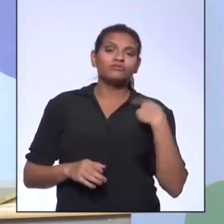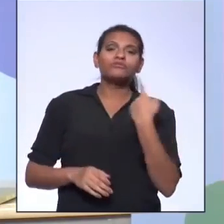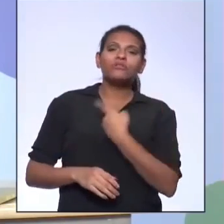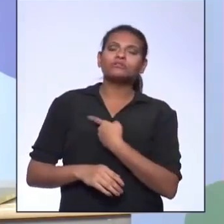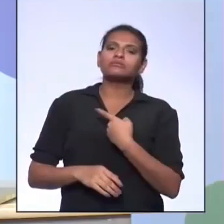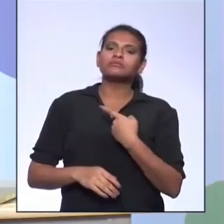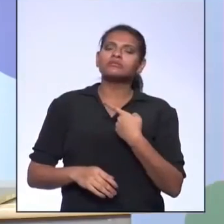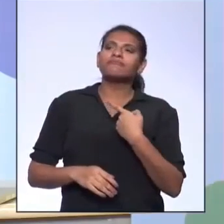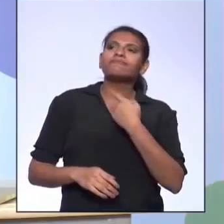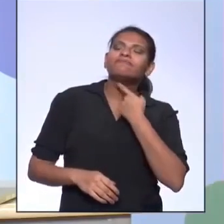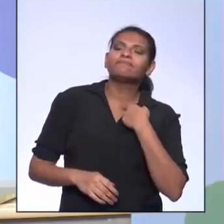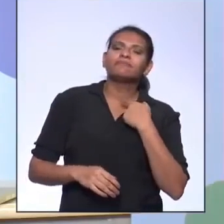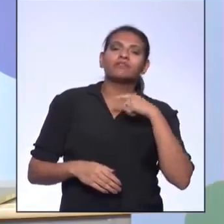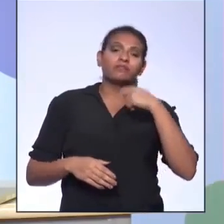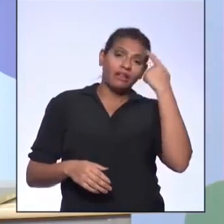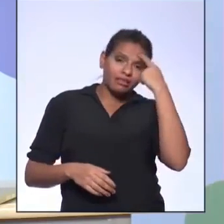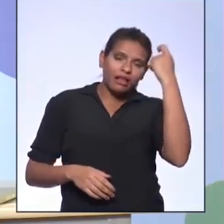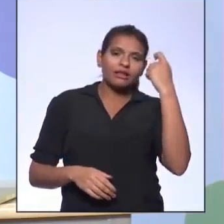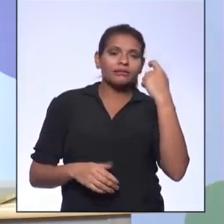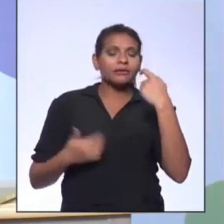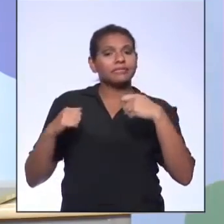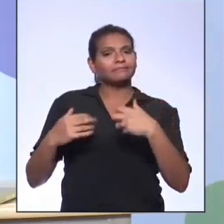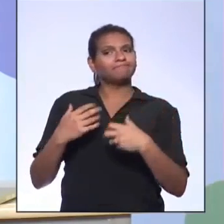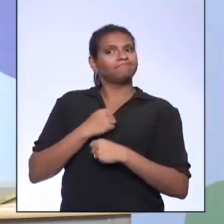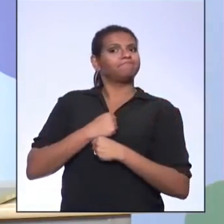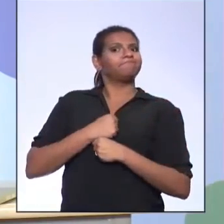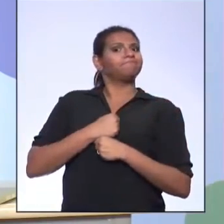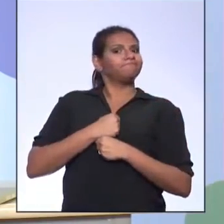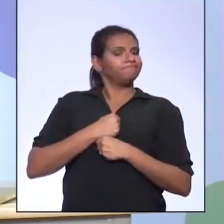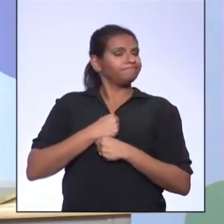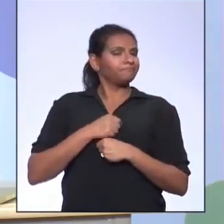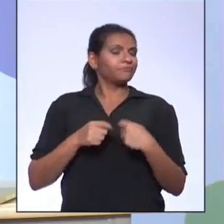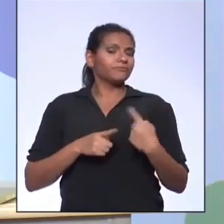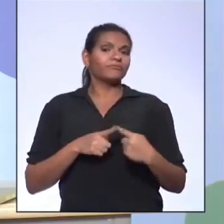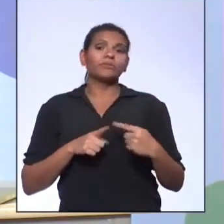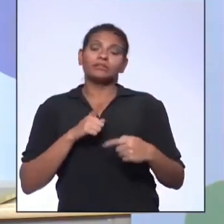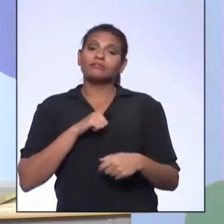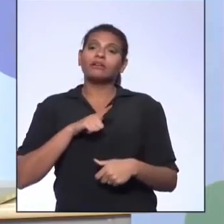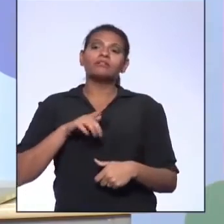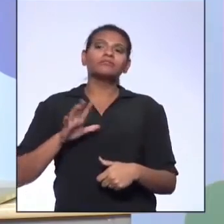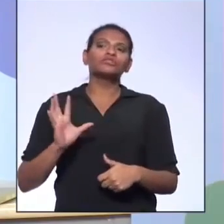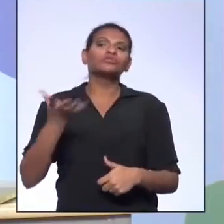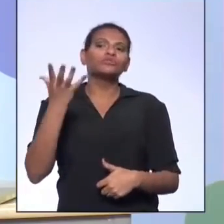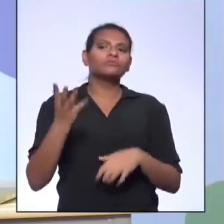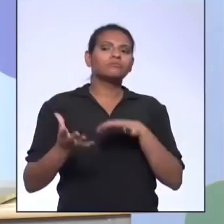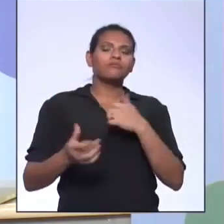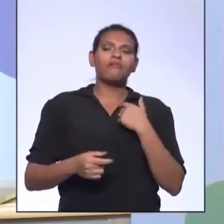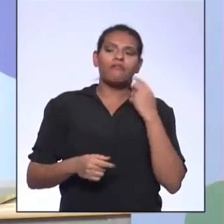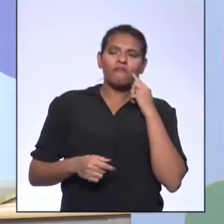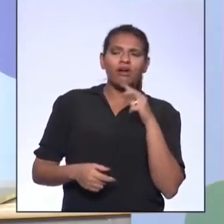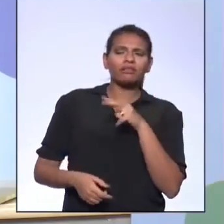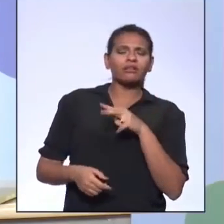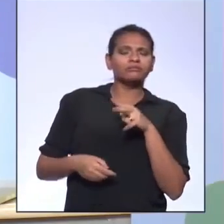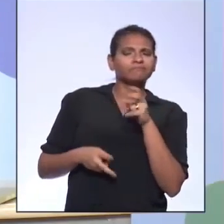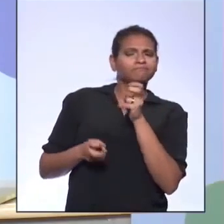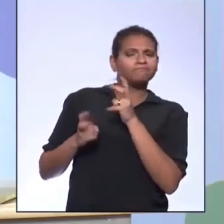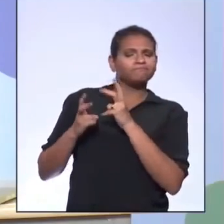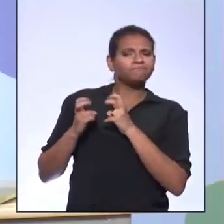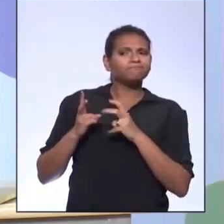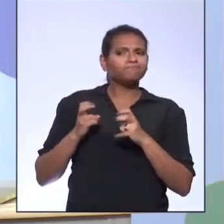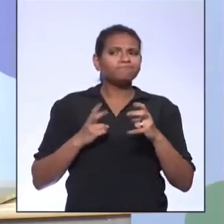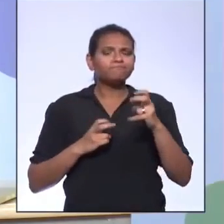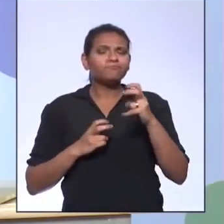exige da gente um controle emocional. Porque você tem que analisar toda aquela situação e se colocar de uma maneira... né,